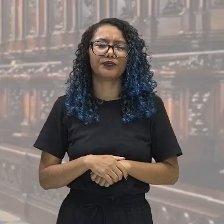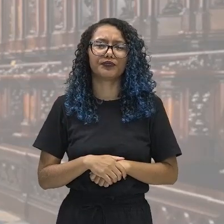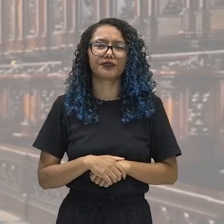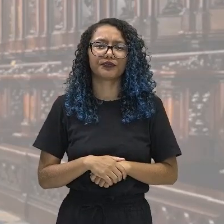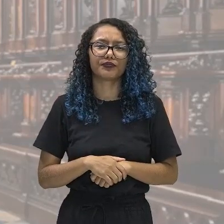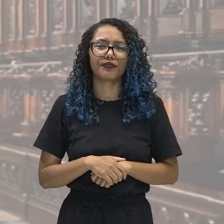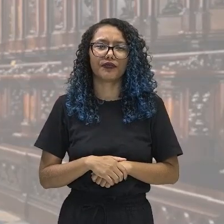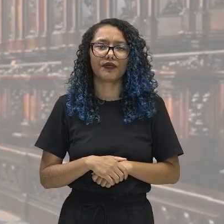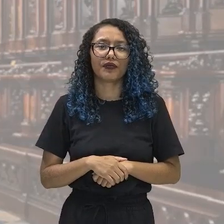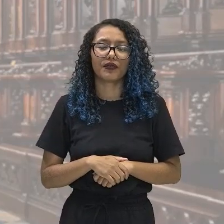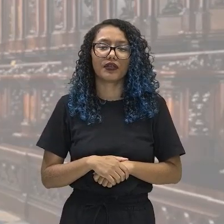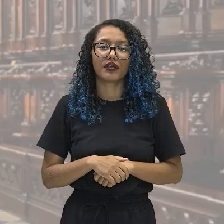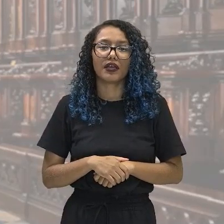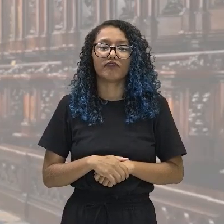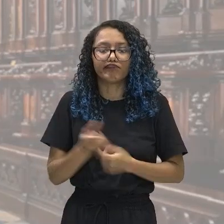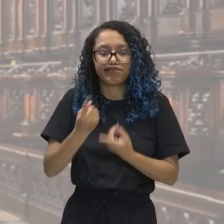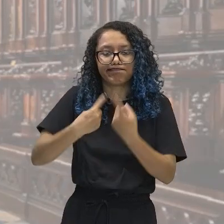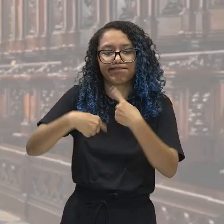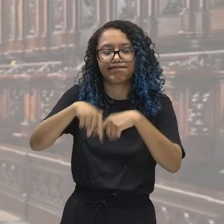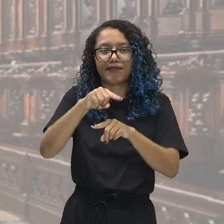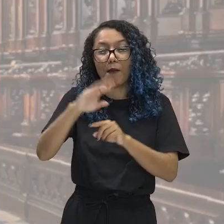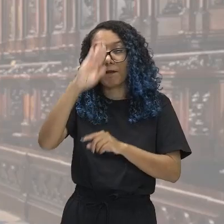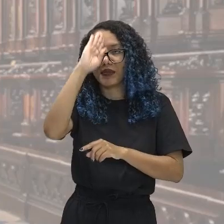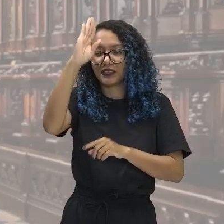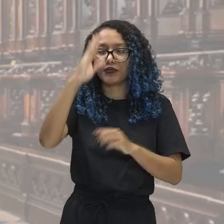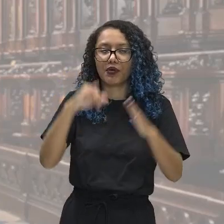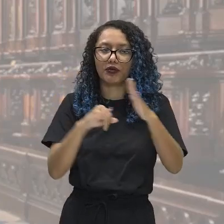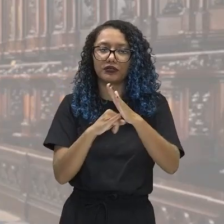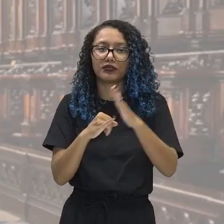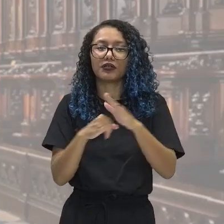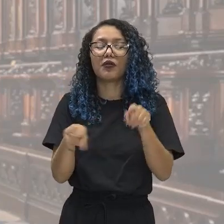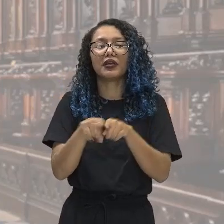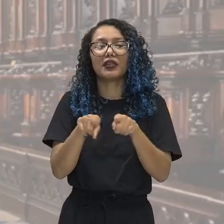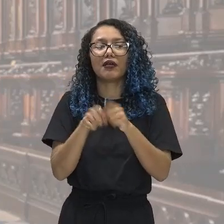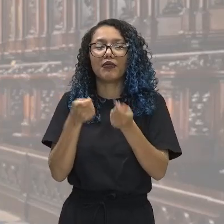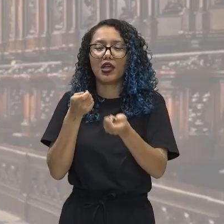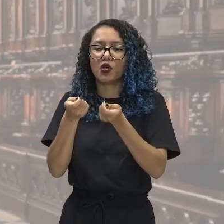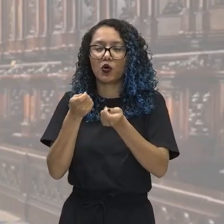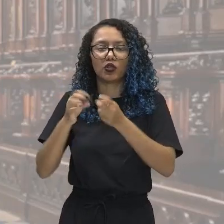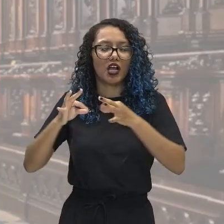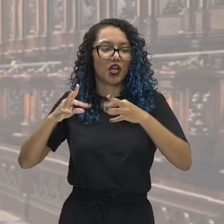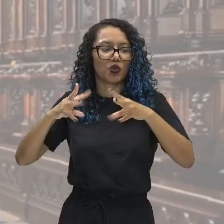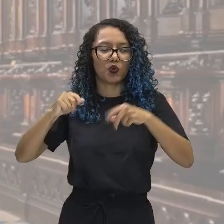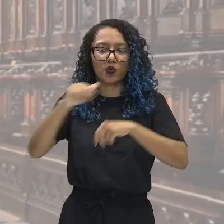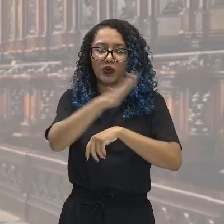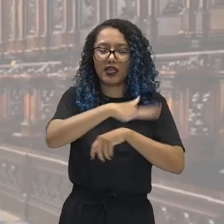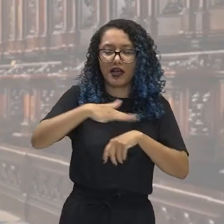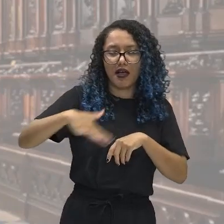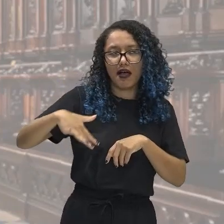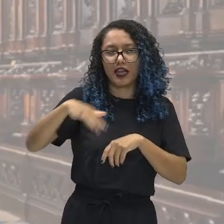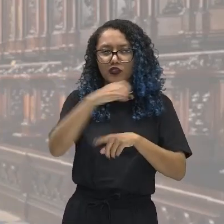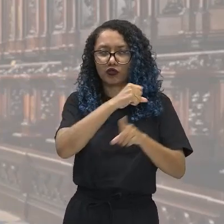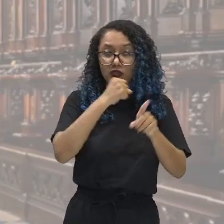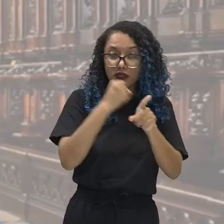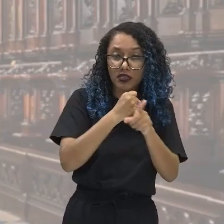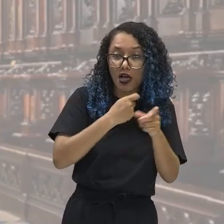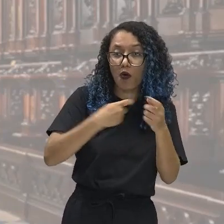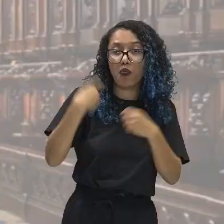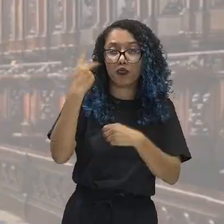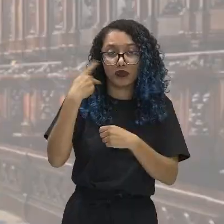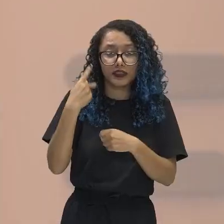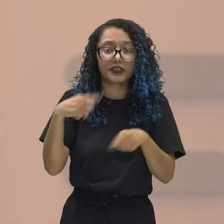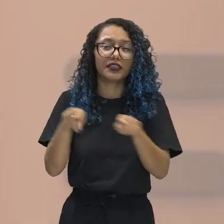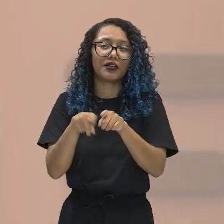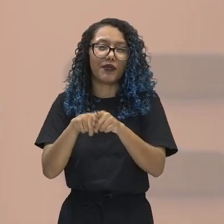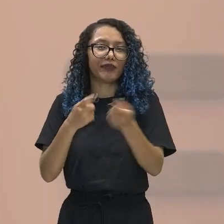principal instituição e principalmente dominar, né, todos os campos, social, político e